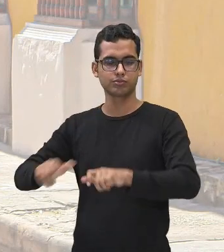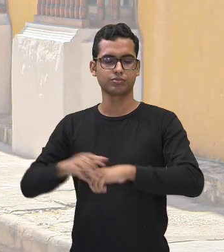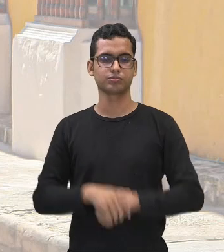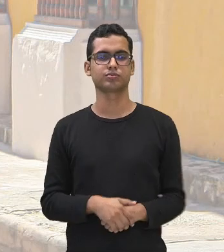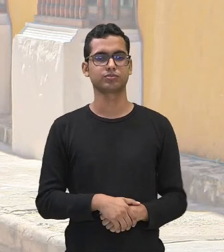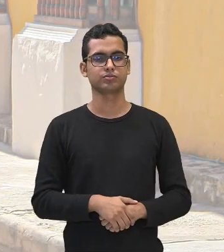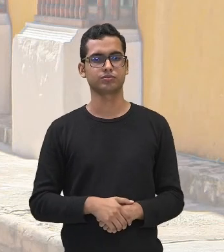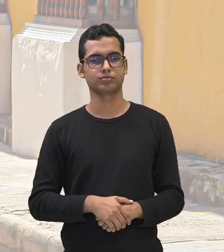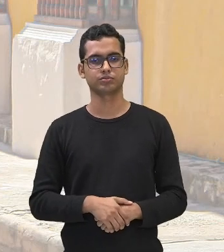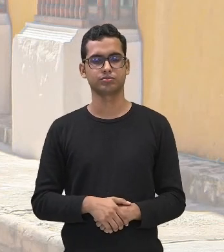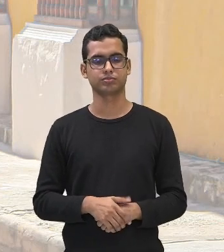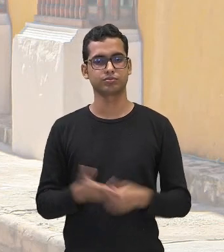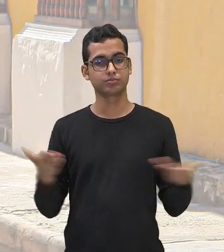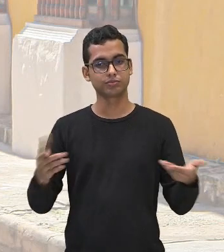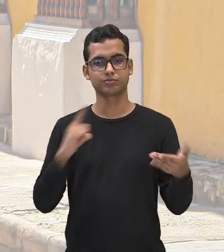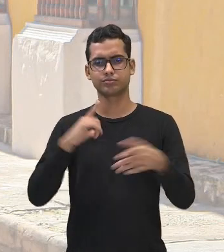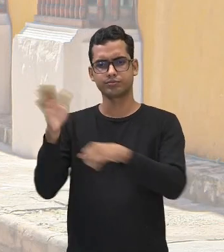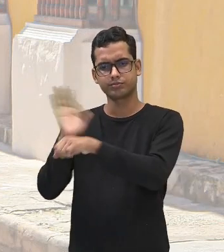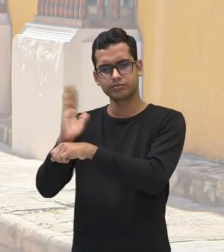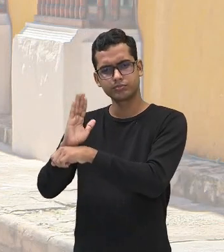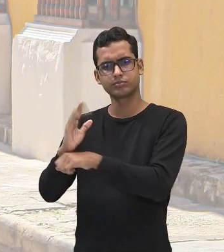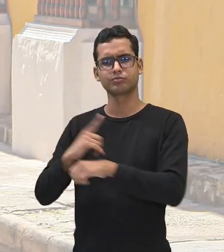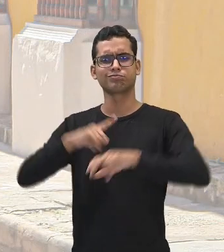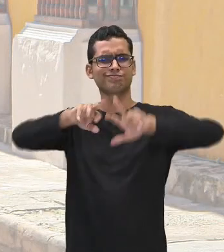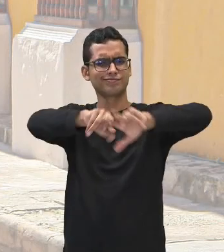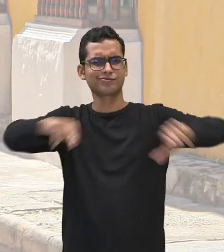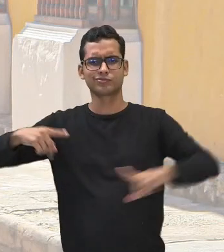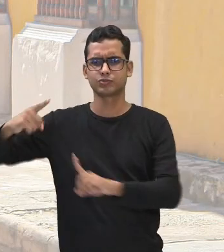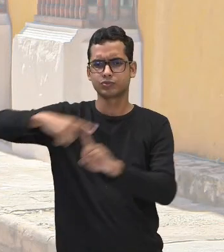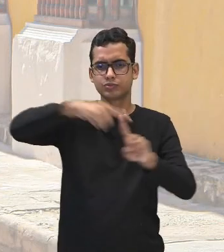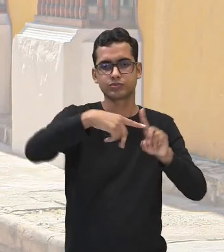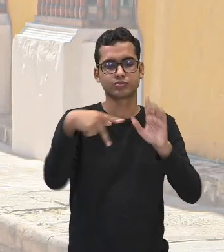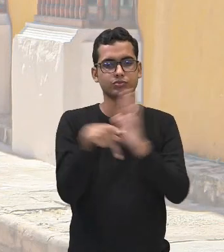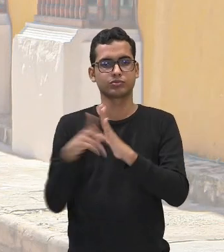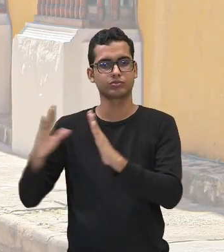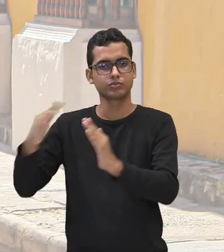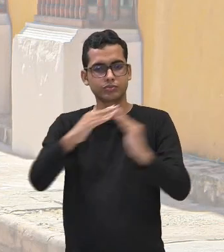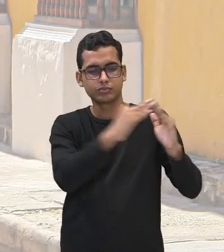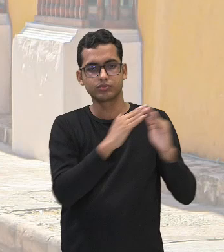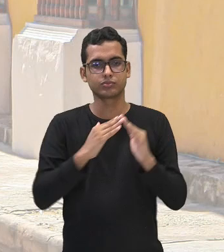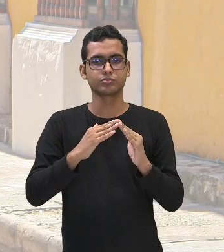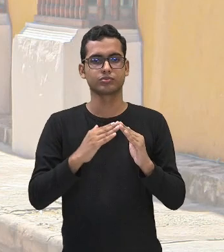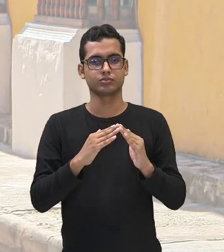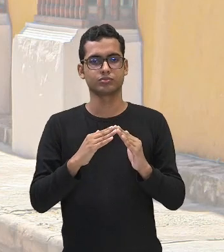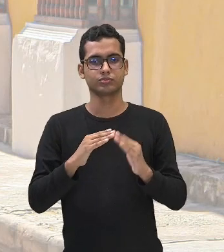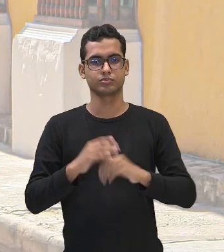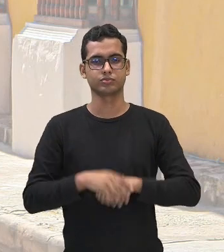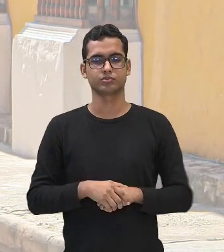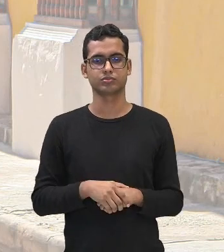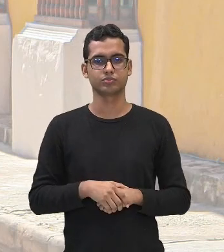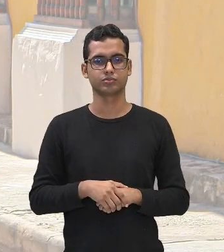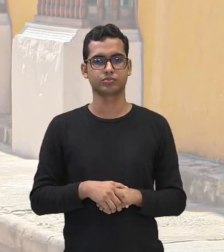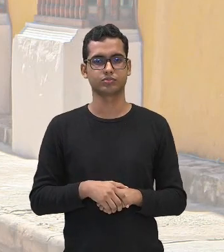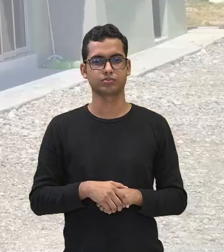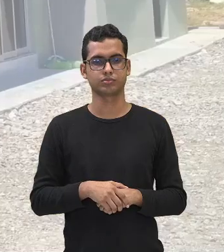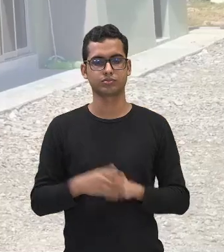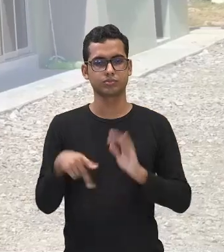vocês um vídeo de vários tipos de casas alrededor do mundo. Vamos a ver.